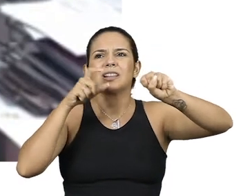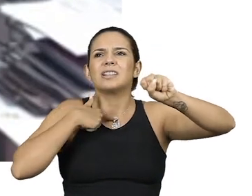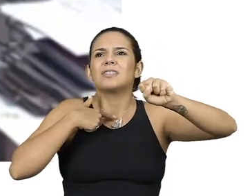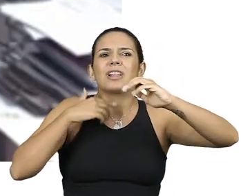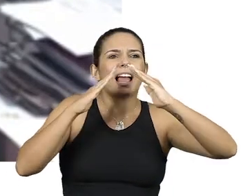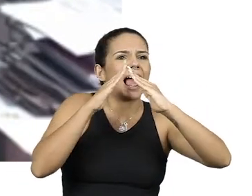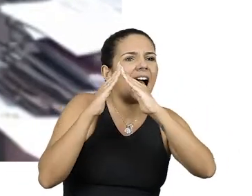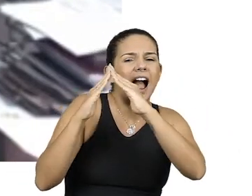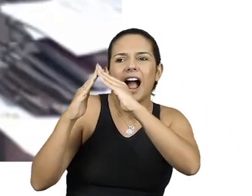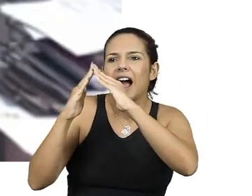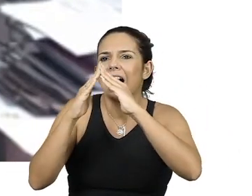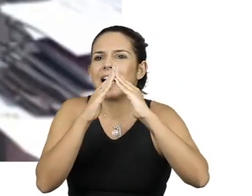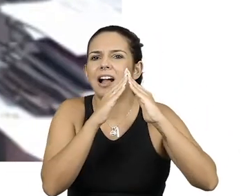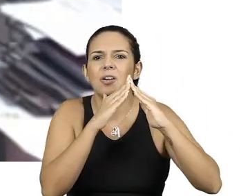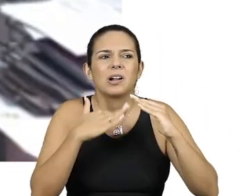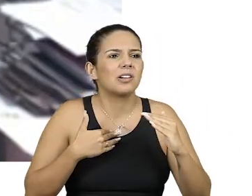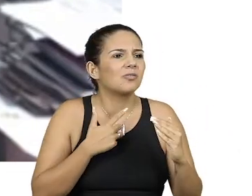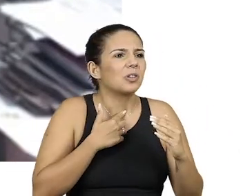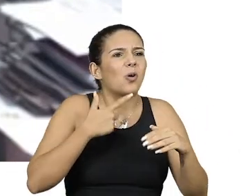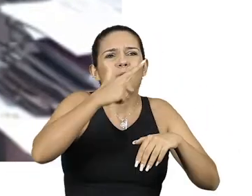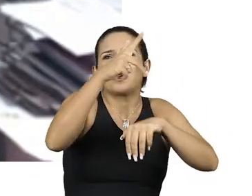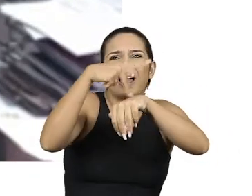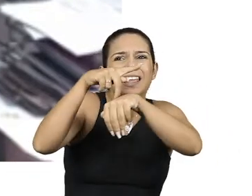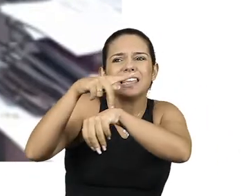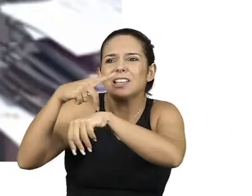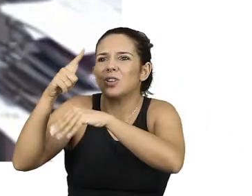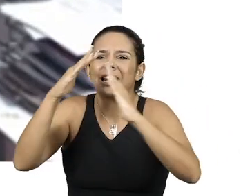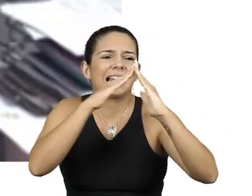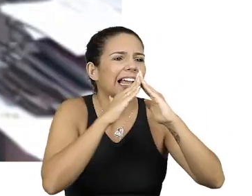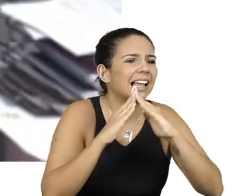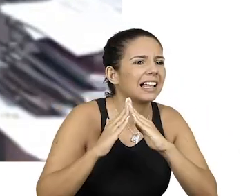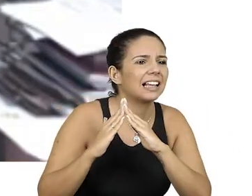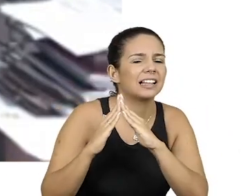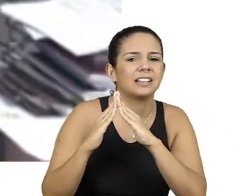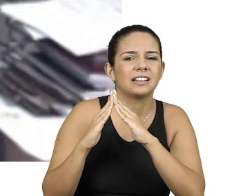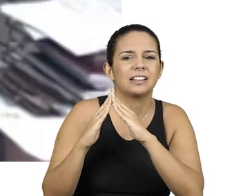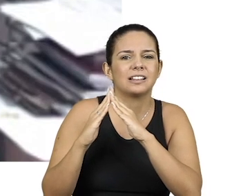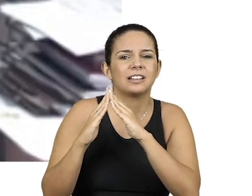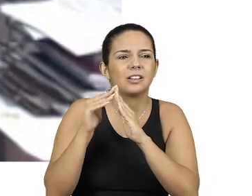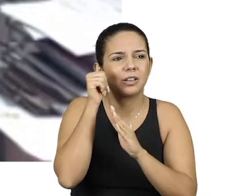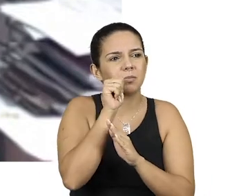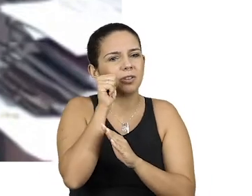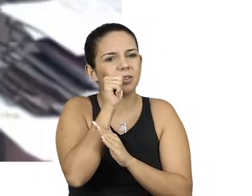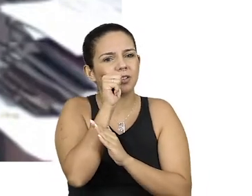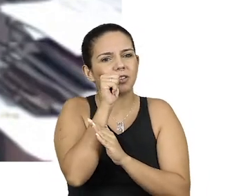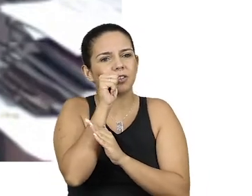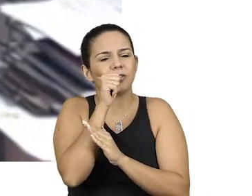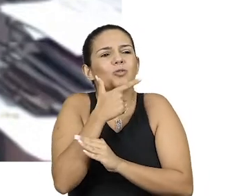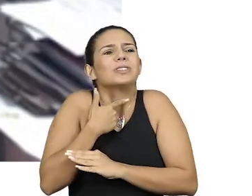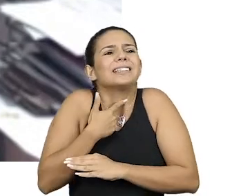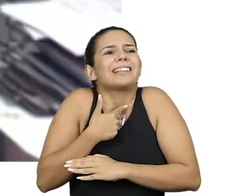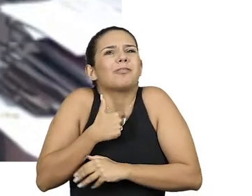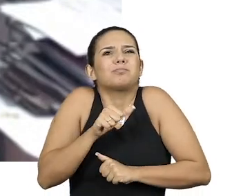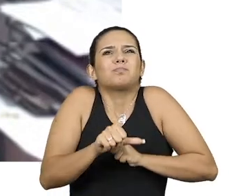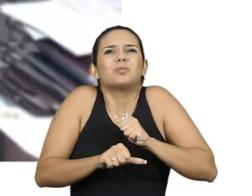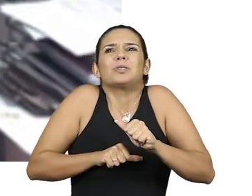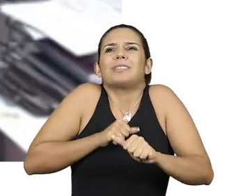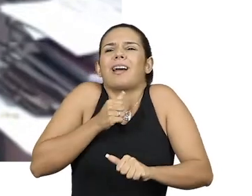de alheias casas, em alheios países, a sombra da mulher que seria